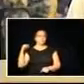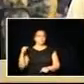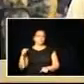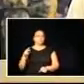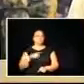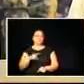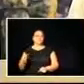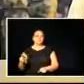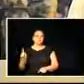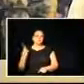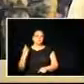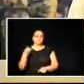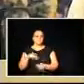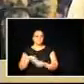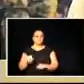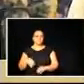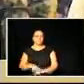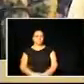Diego.